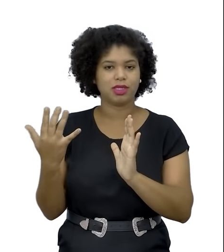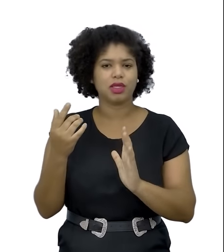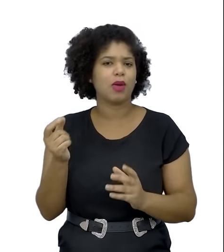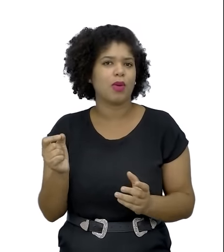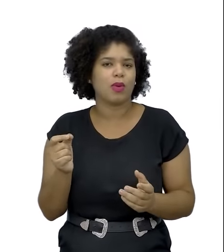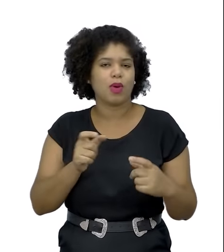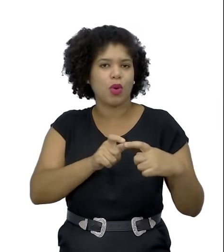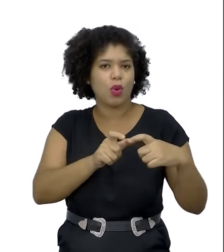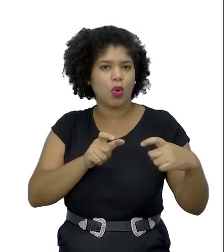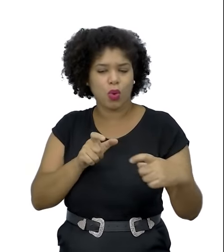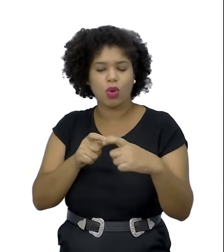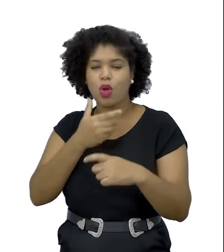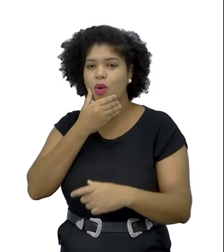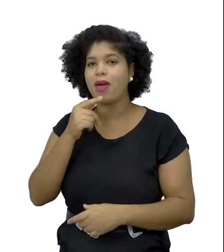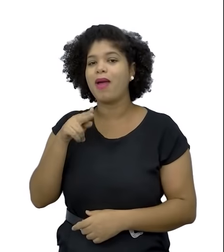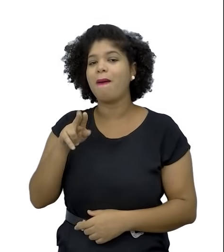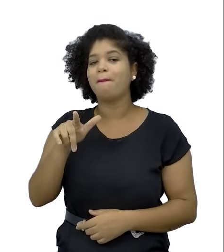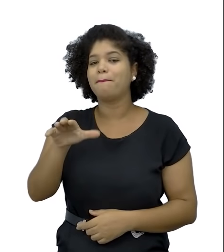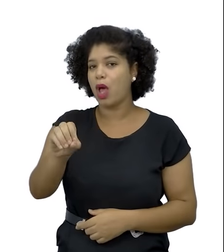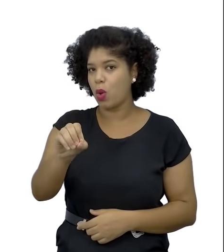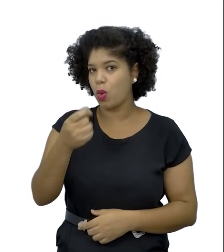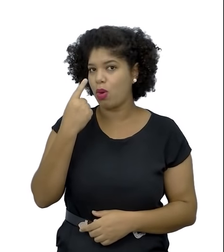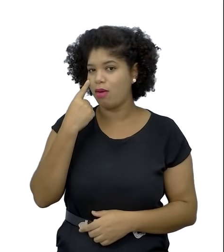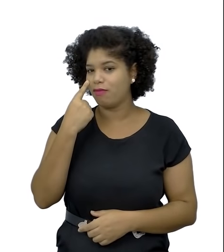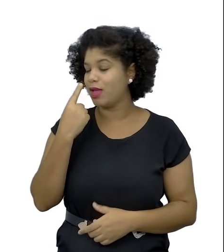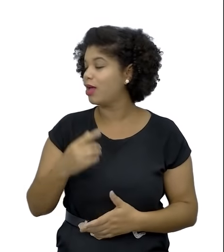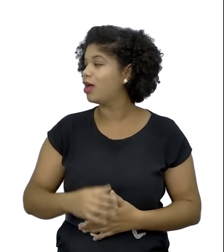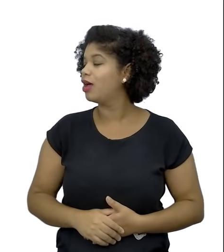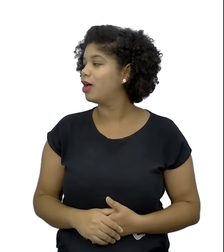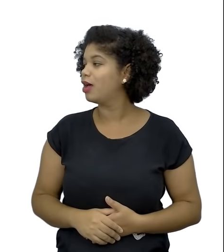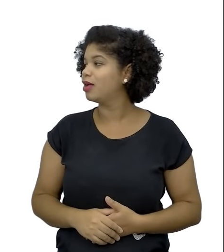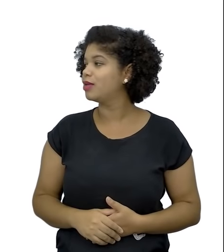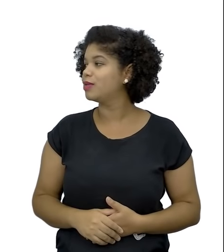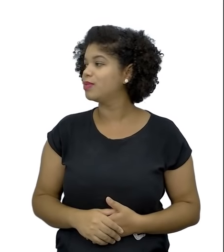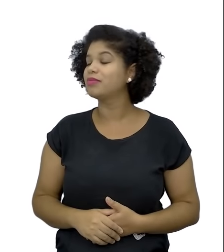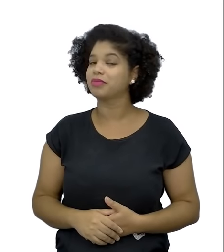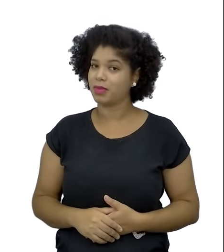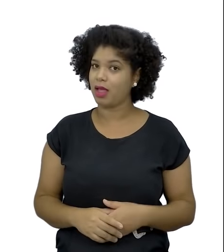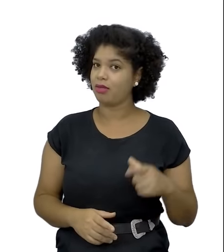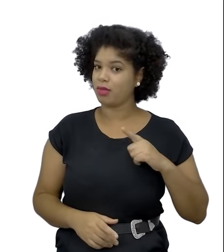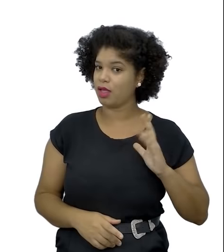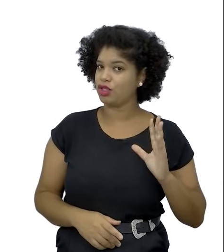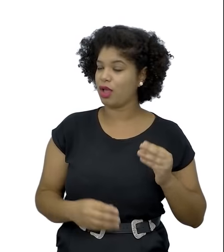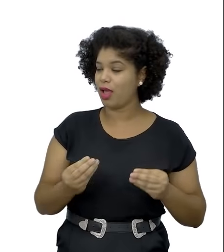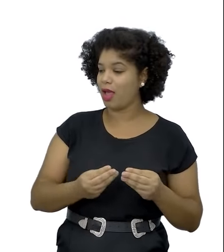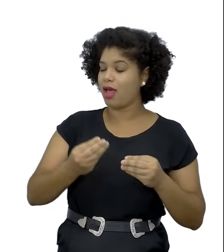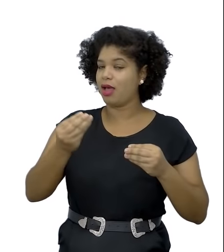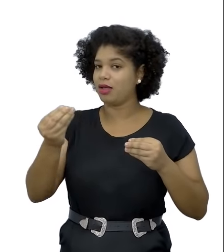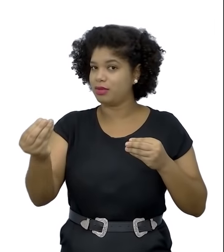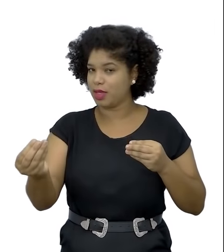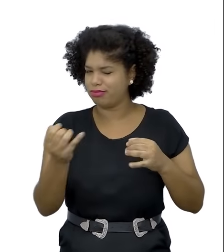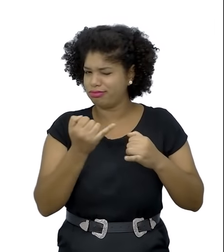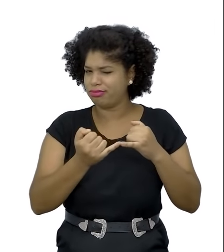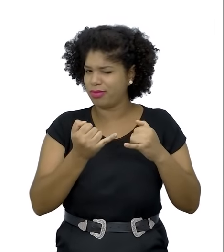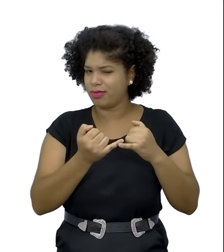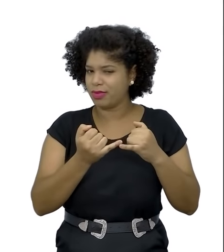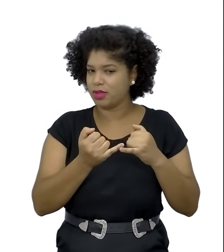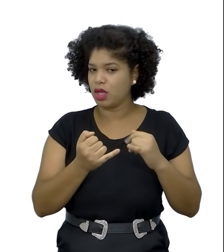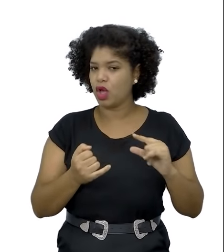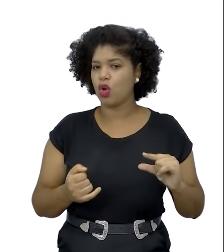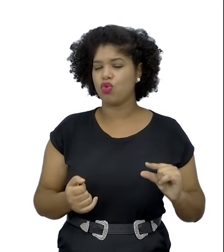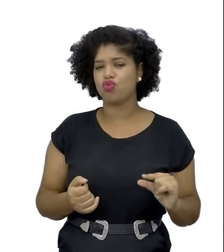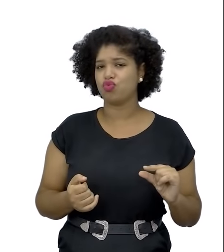figurinhas do Paulo. Ele tinha uma quantidade, deu uma parte delas e ficou com uma